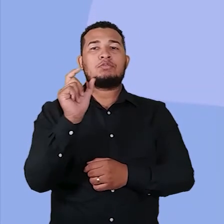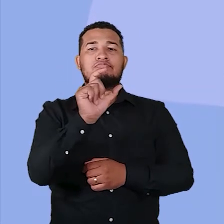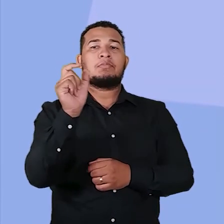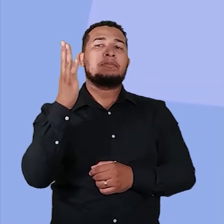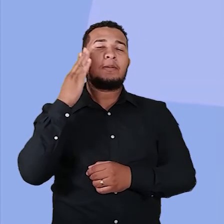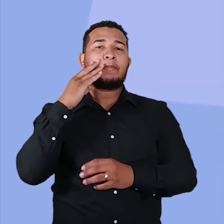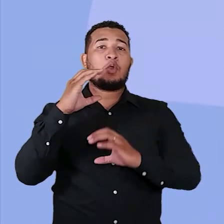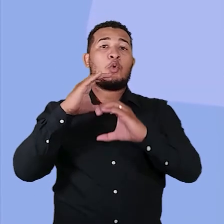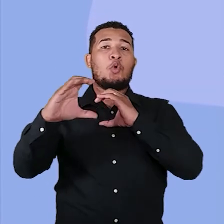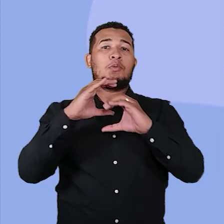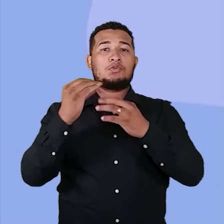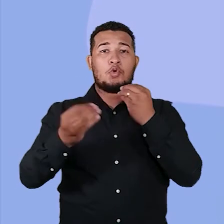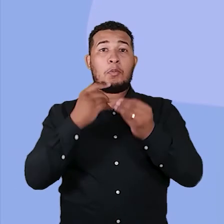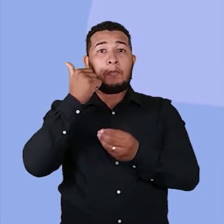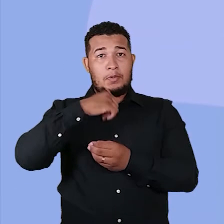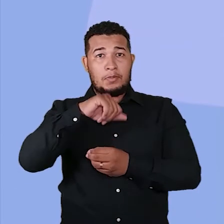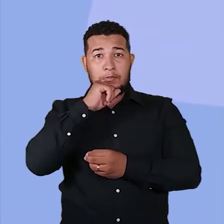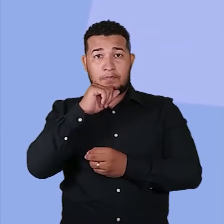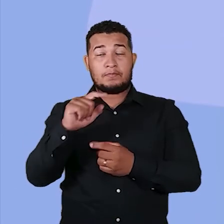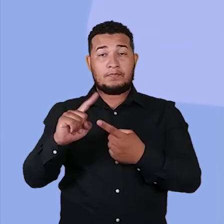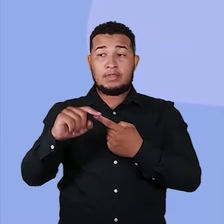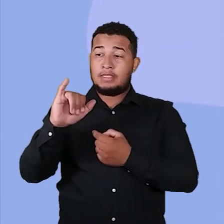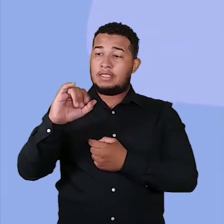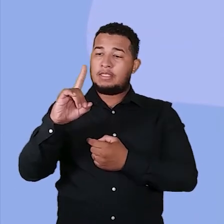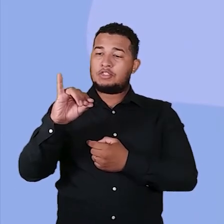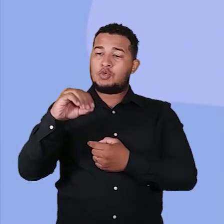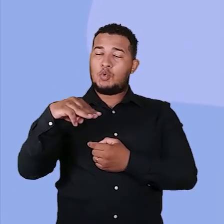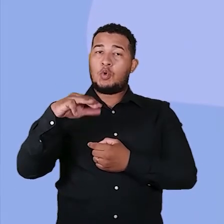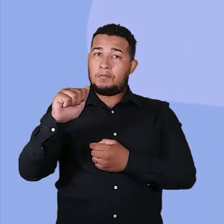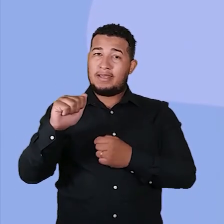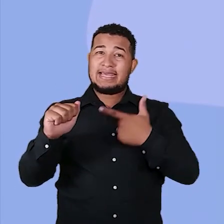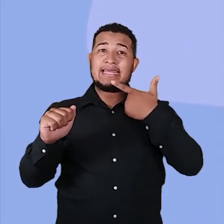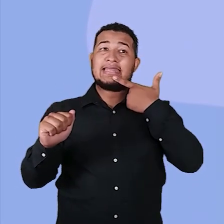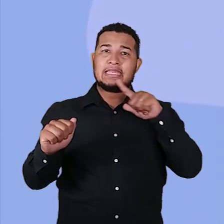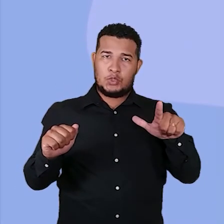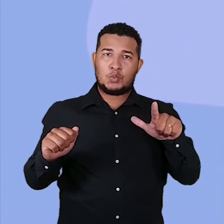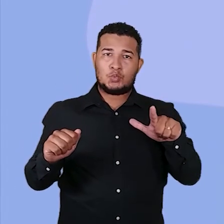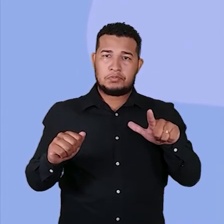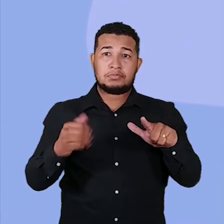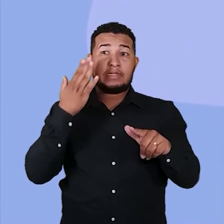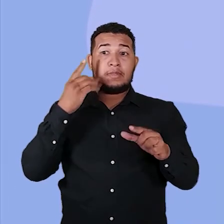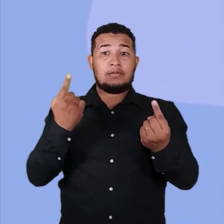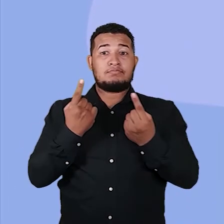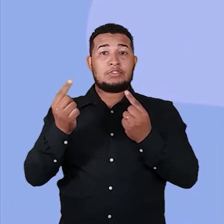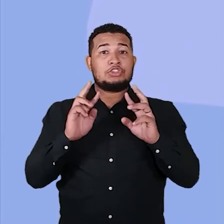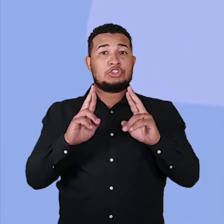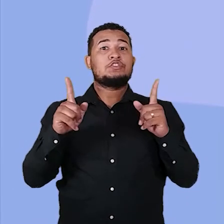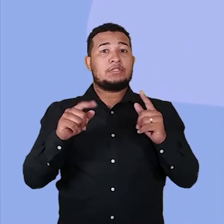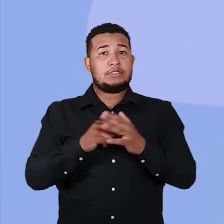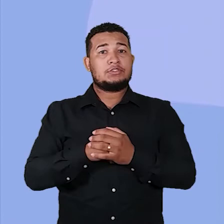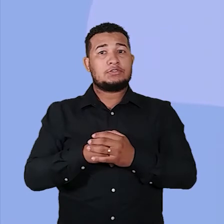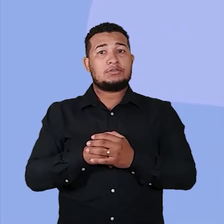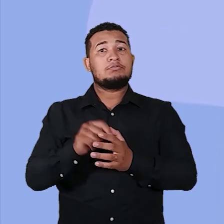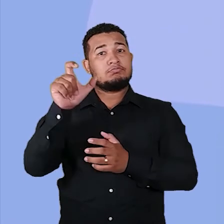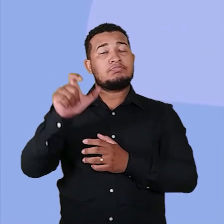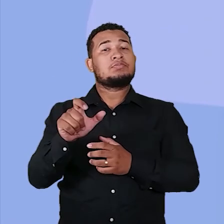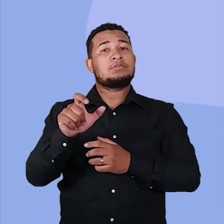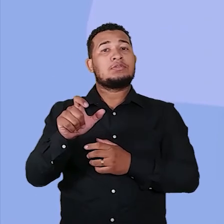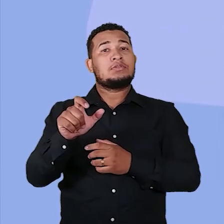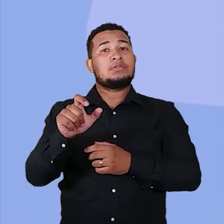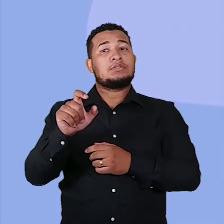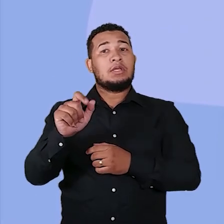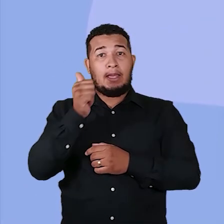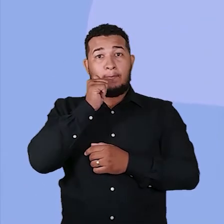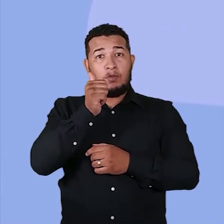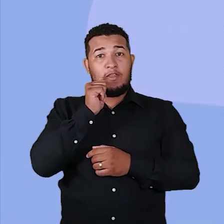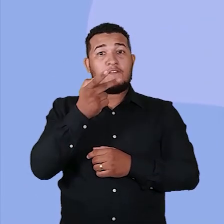a comunicação estabelecida com sua mãe, idioma e língua. Por meio dessa diferenciação, a personagem,